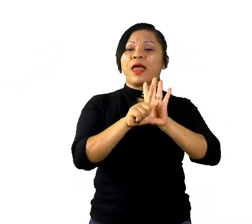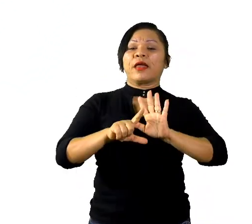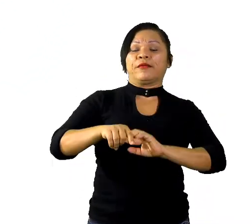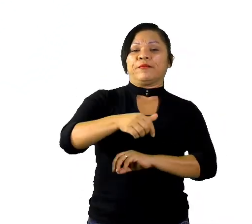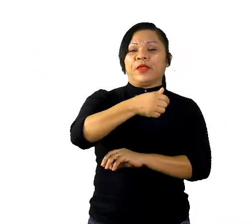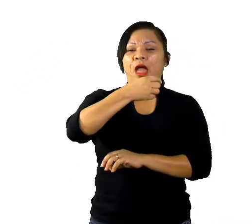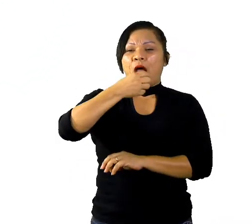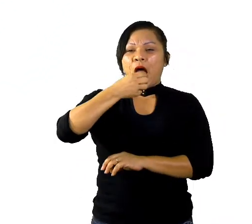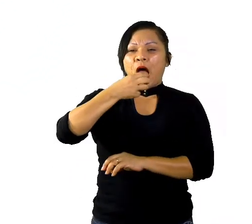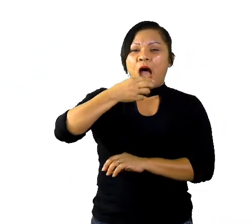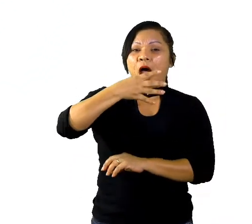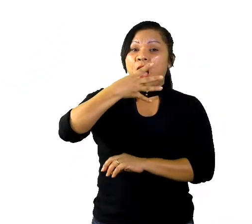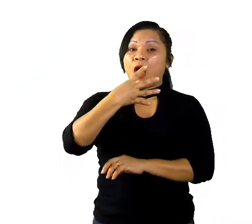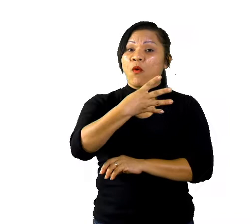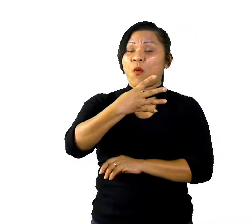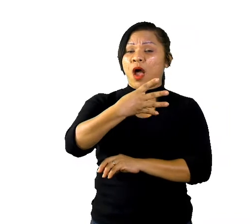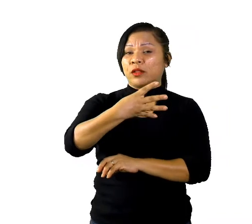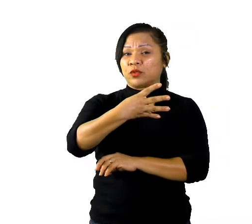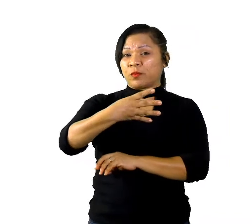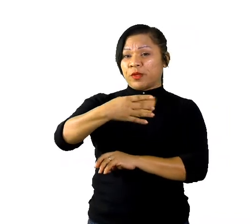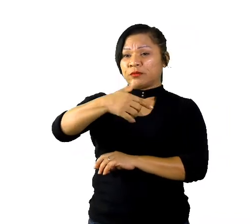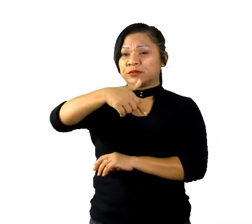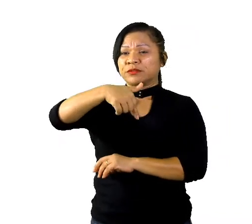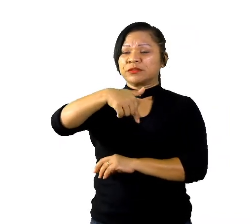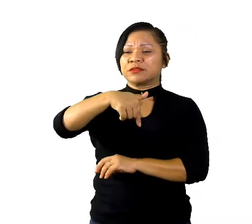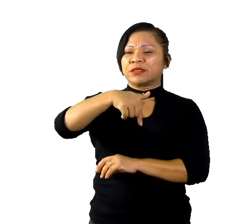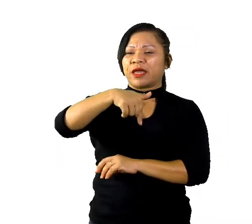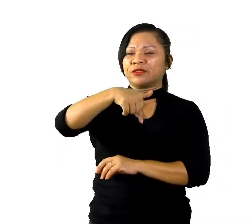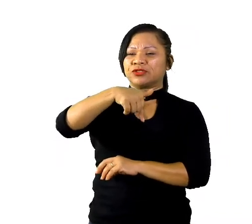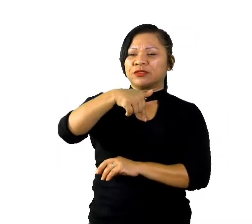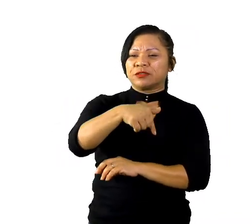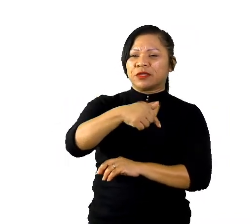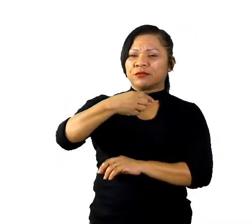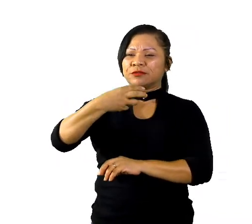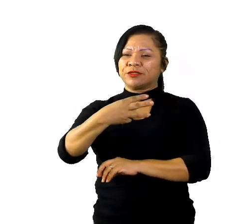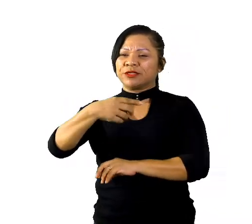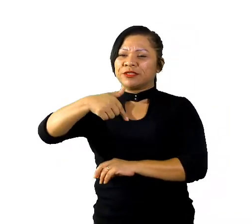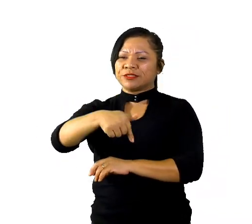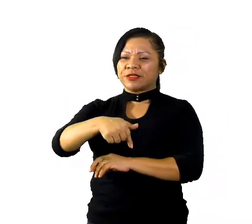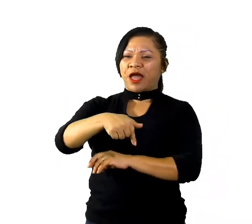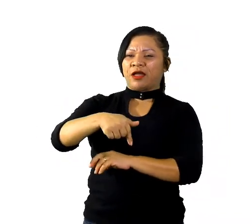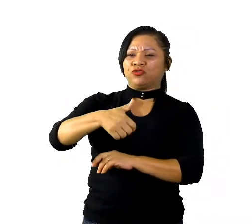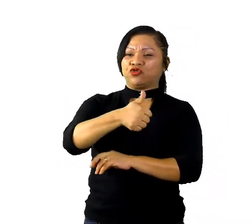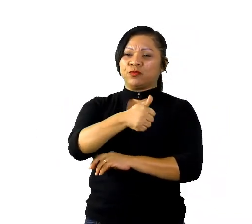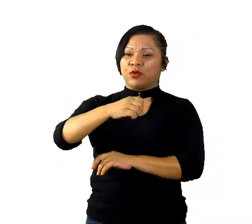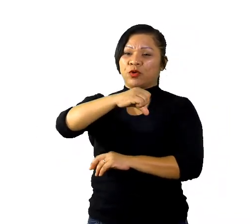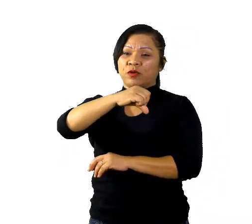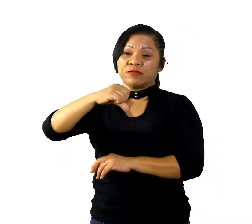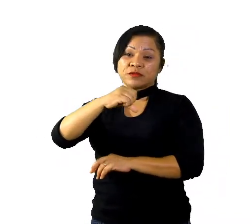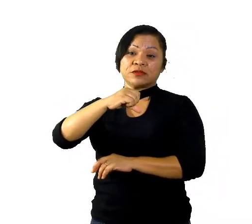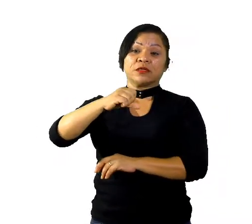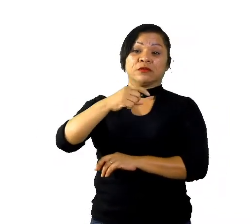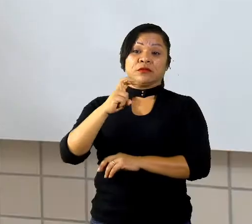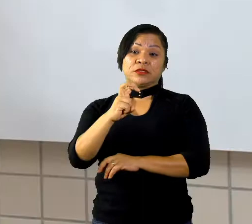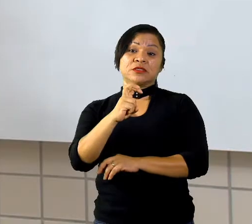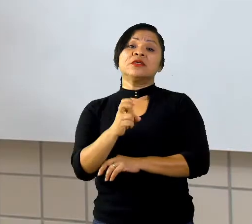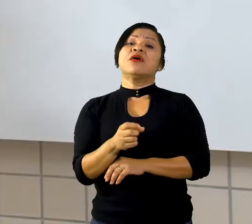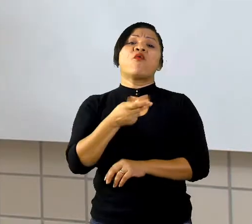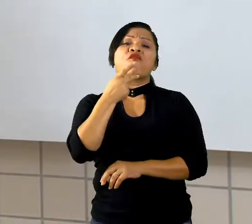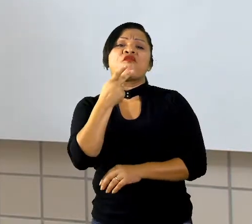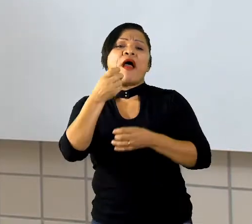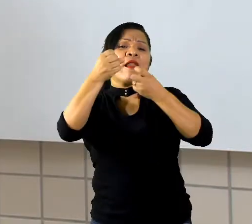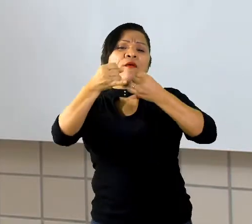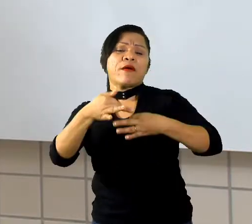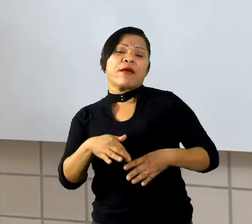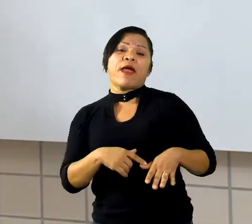4.737, de 1965, ela fala a respeito das regras eleitorais. E aí, ela deixa